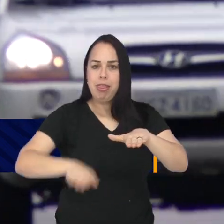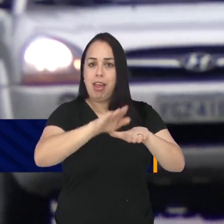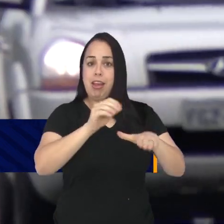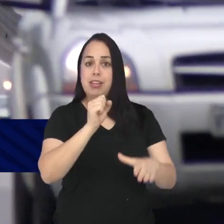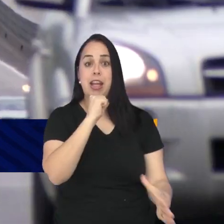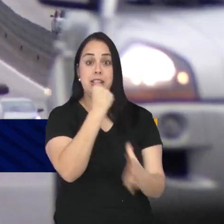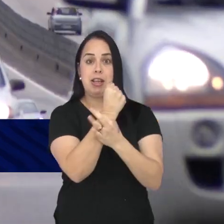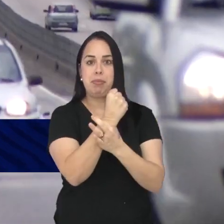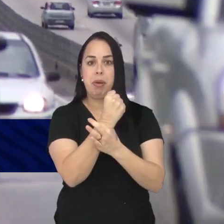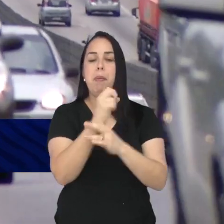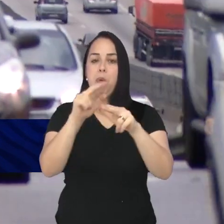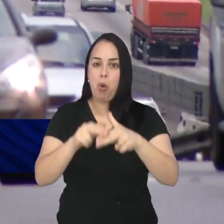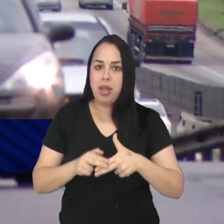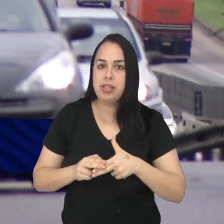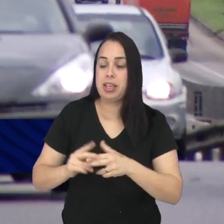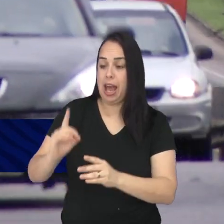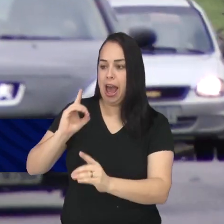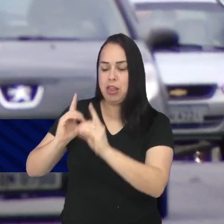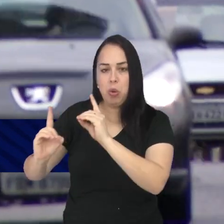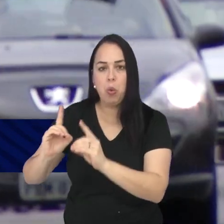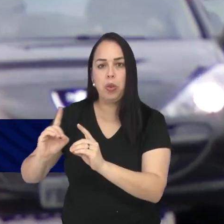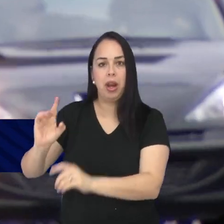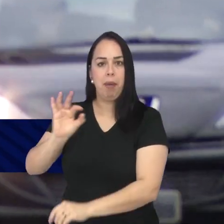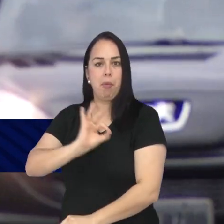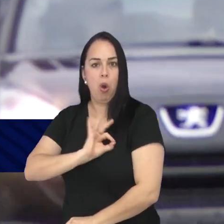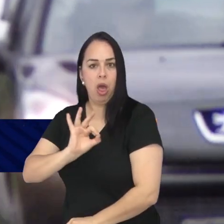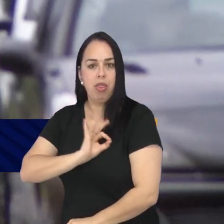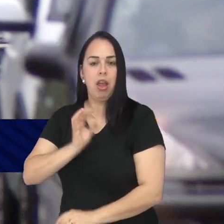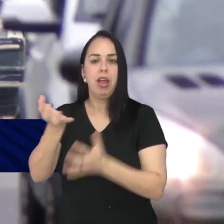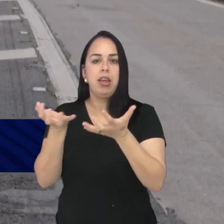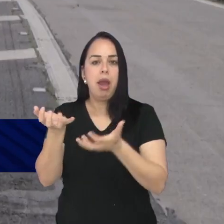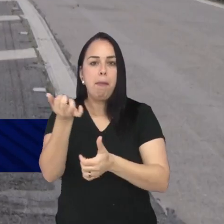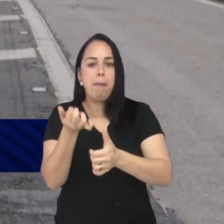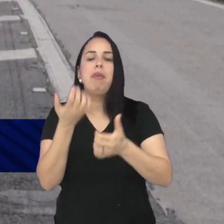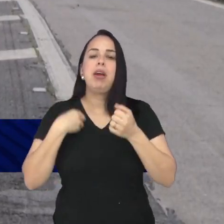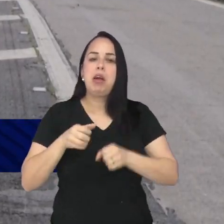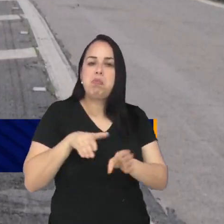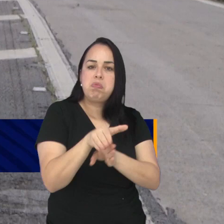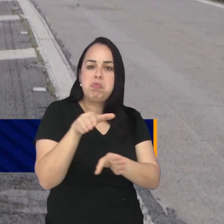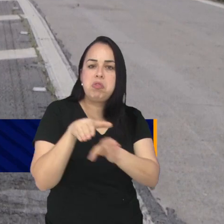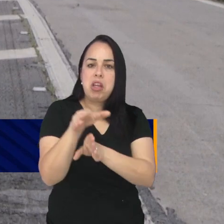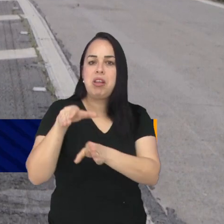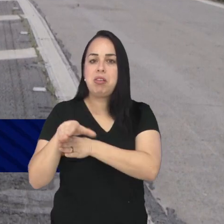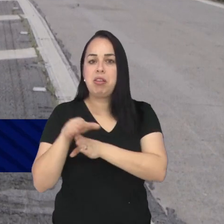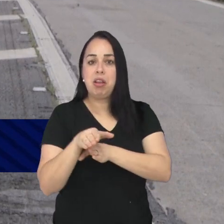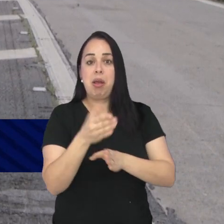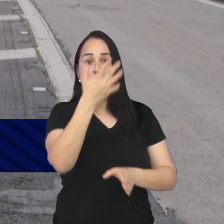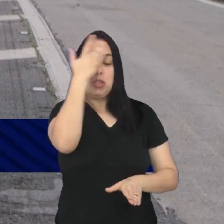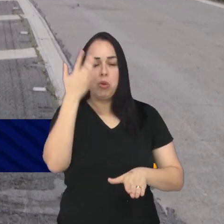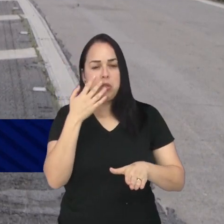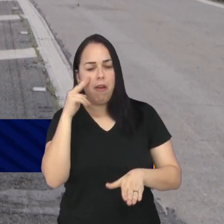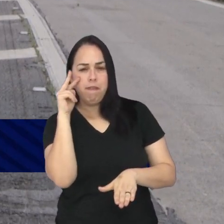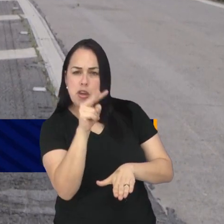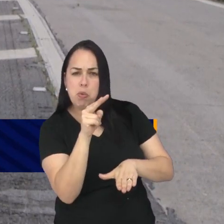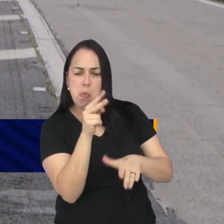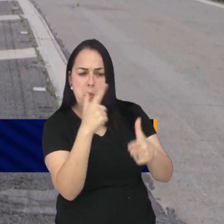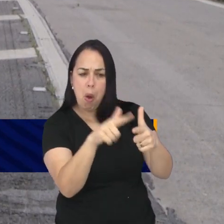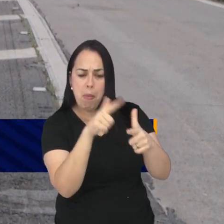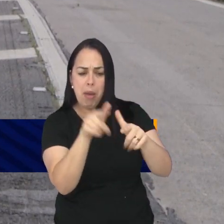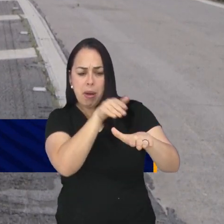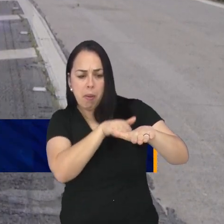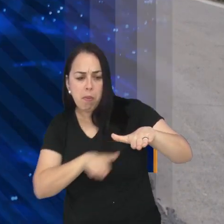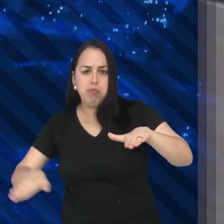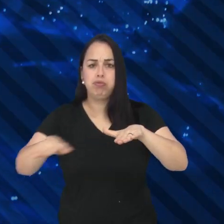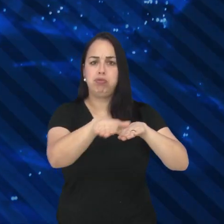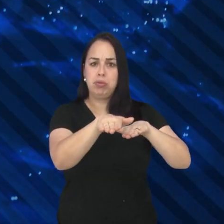Nova Dutra quer tornar lei medida para orientar motoristas a mudarem de faixa ao avistar alguma ocorrência ou resgate